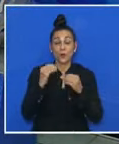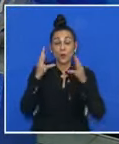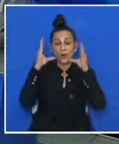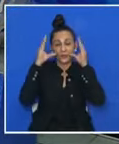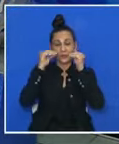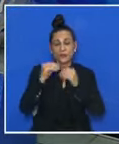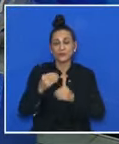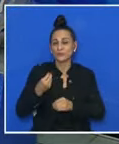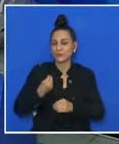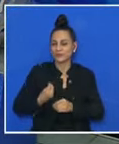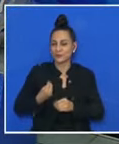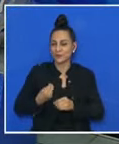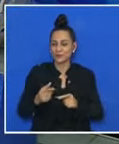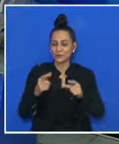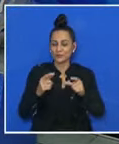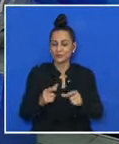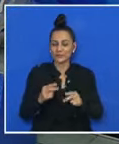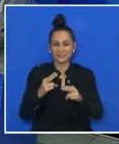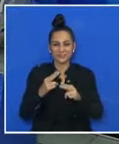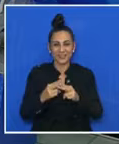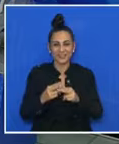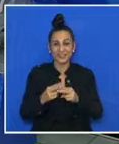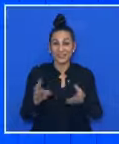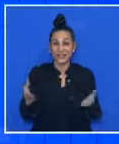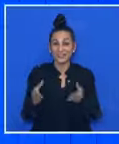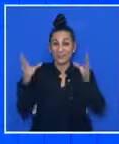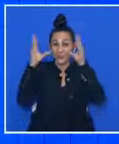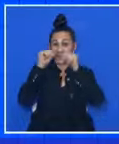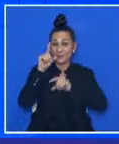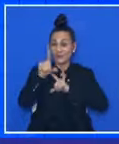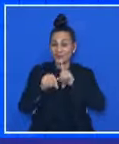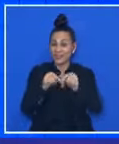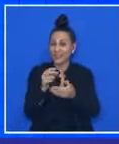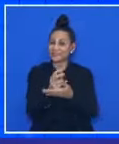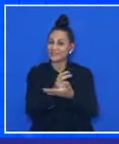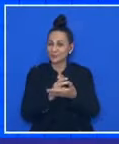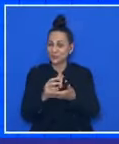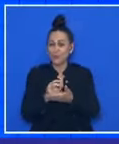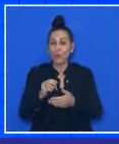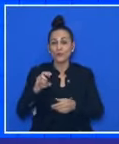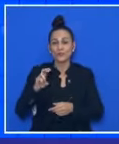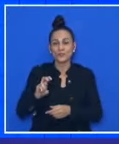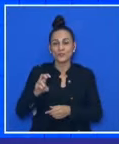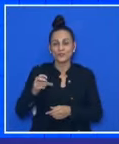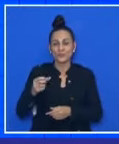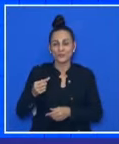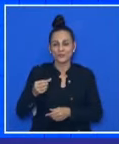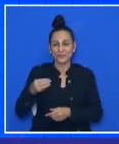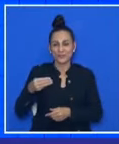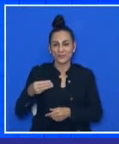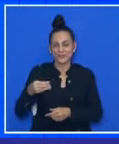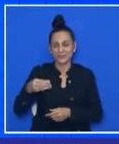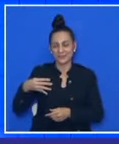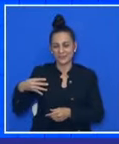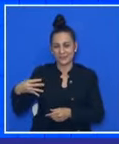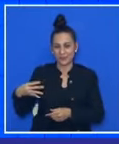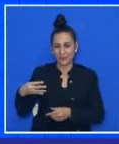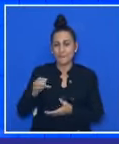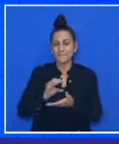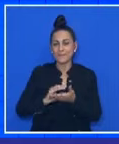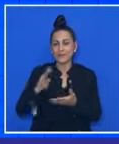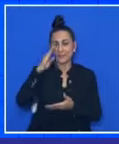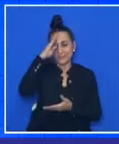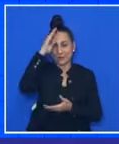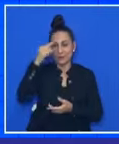Boa noite, falamos ao vivo do espaço Loterias Caixa. Essa noite tem sorteio da Quina, concurso 5.634,